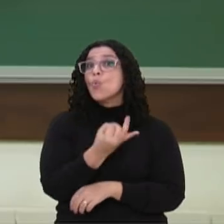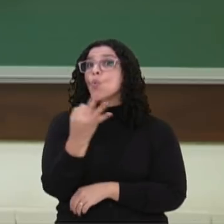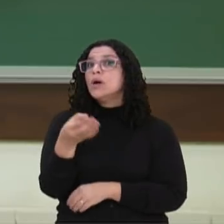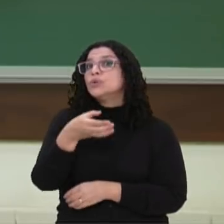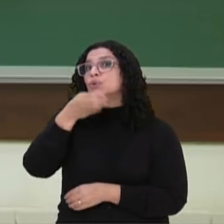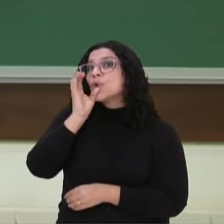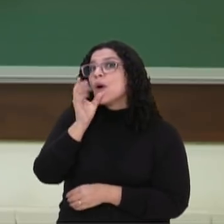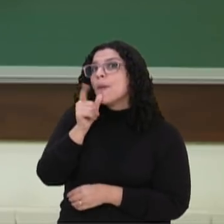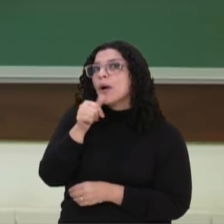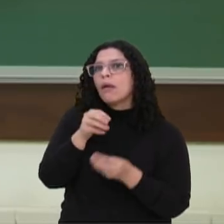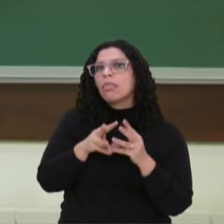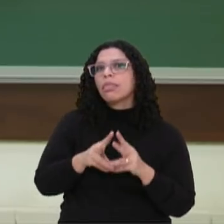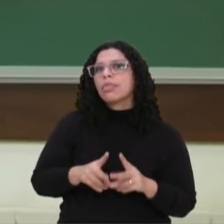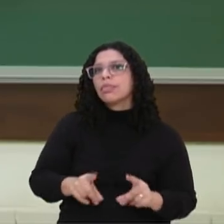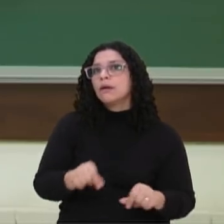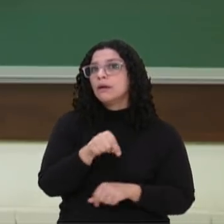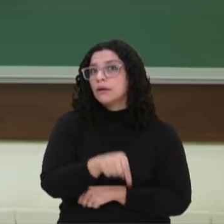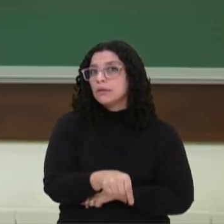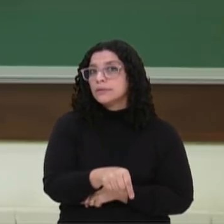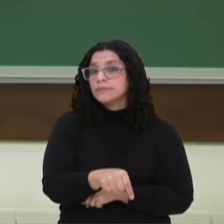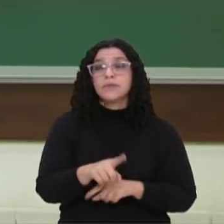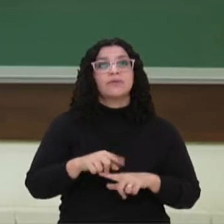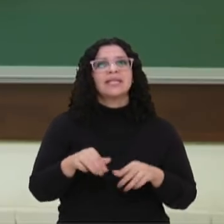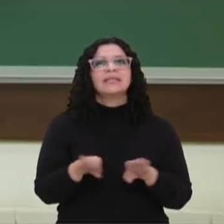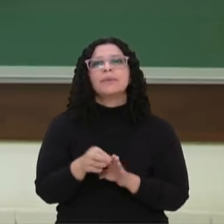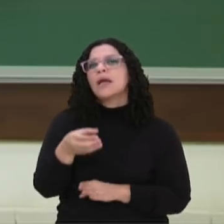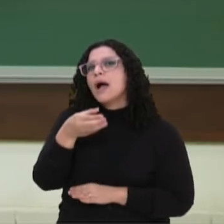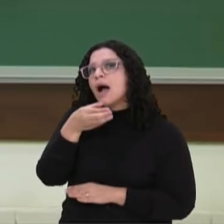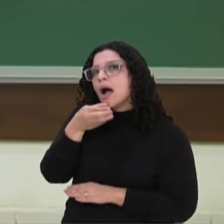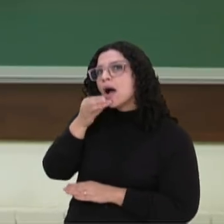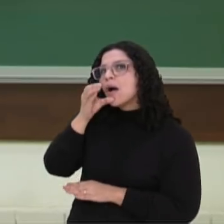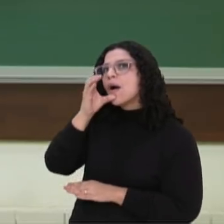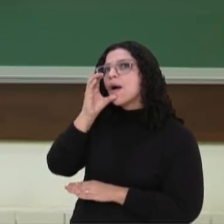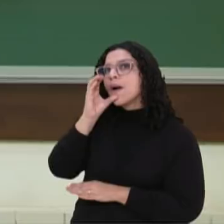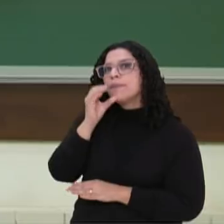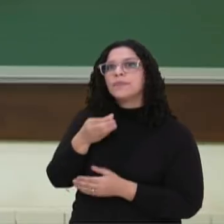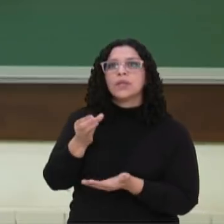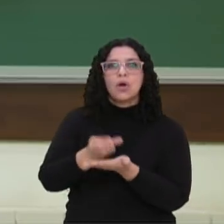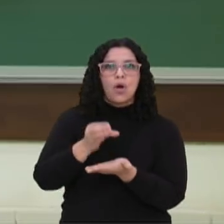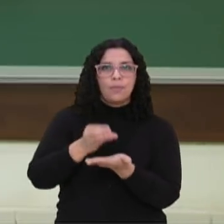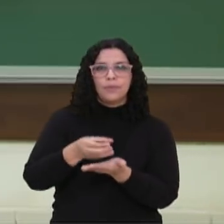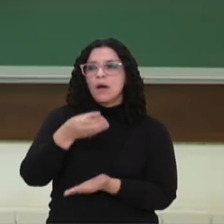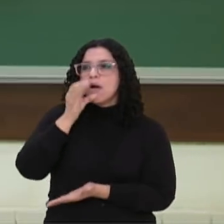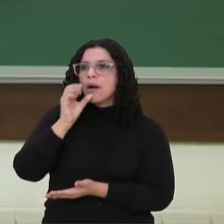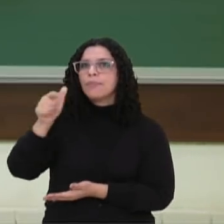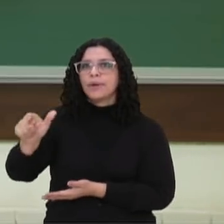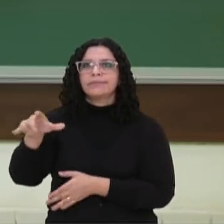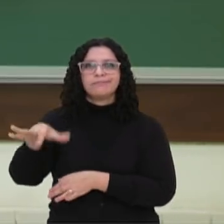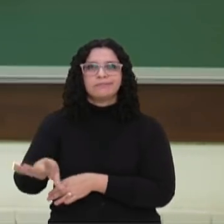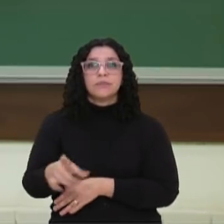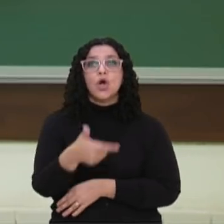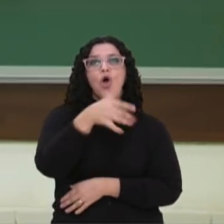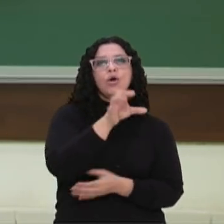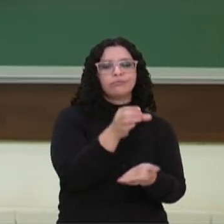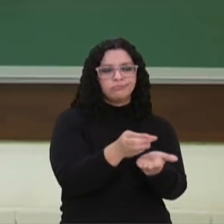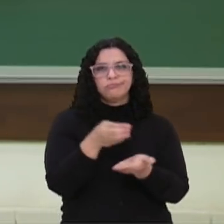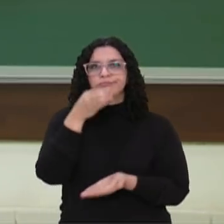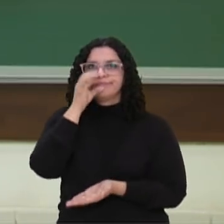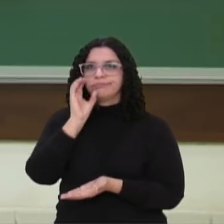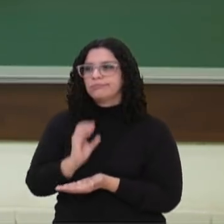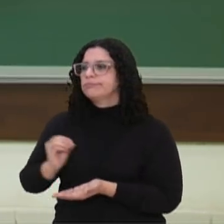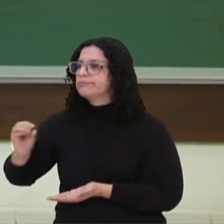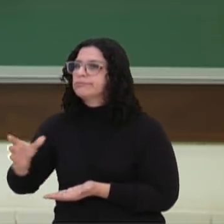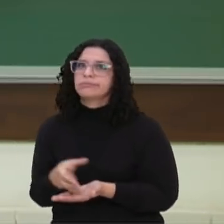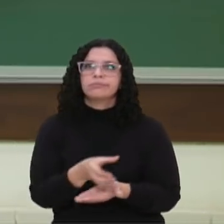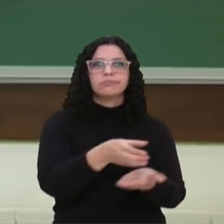água vai ali, não é verdade? Você vai tomar água, aí pega um copo, aí põe para lavar, pega outro copo, põe